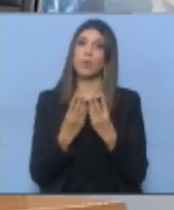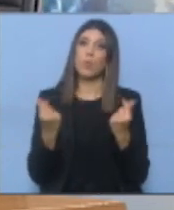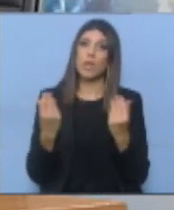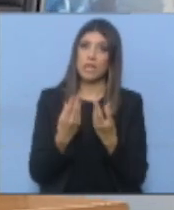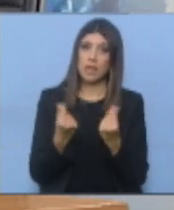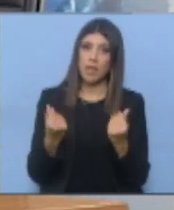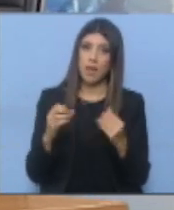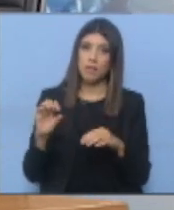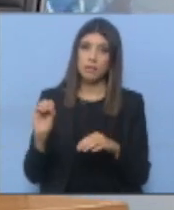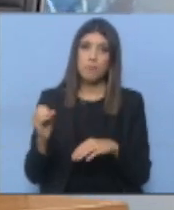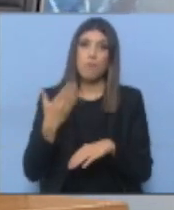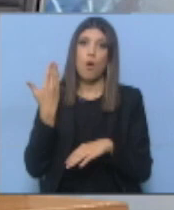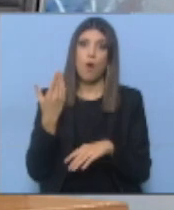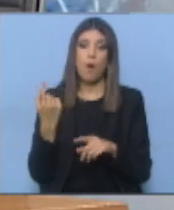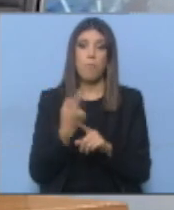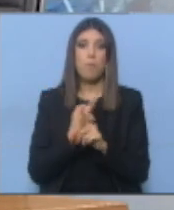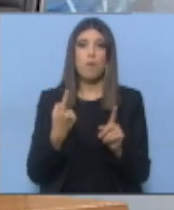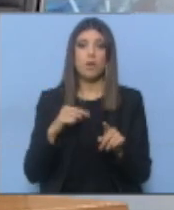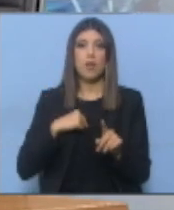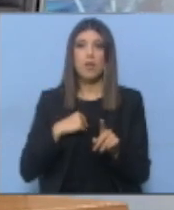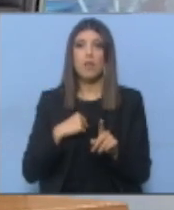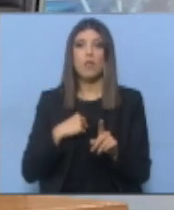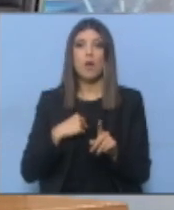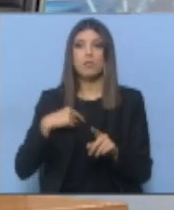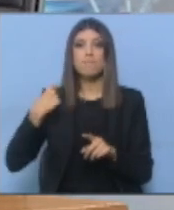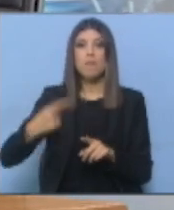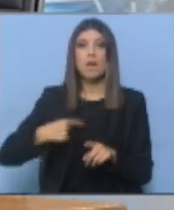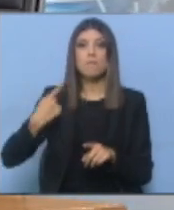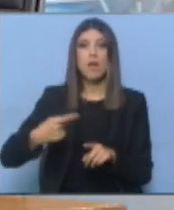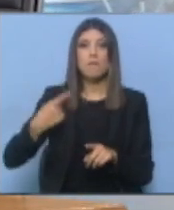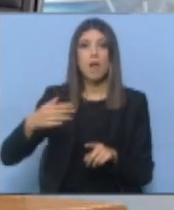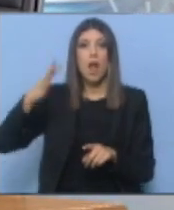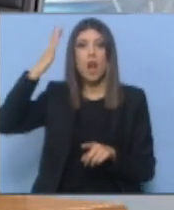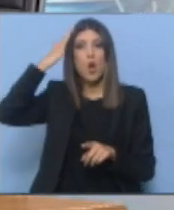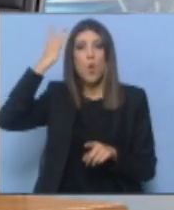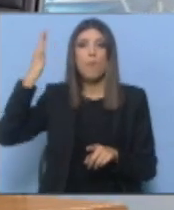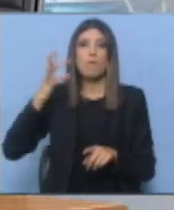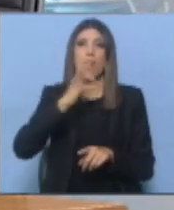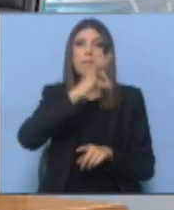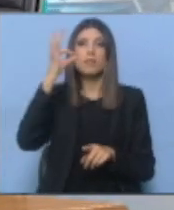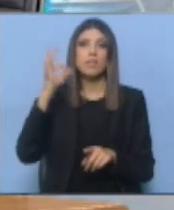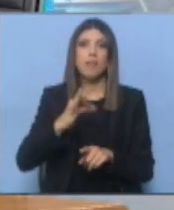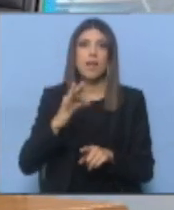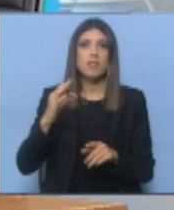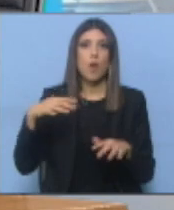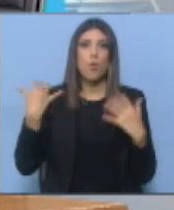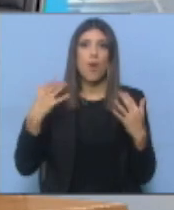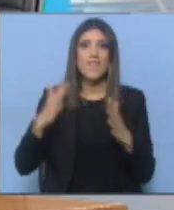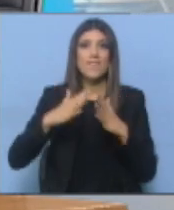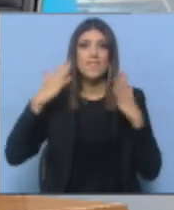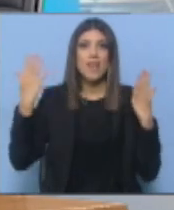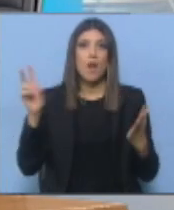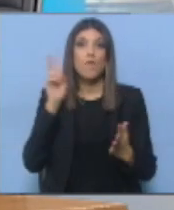porque nós somos regularmente confrontados com grandes números, percentagens,